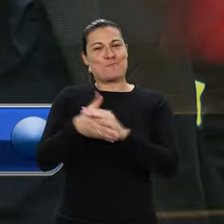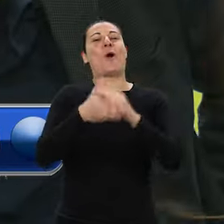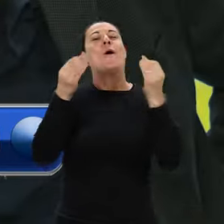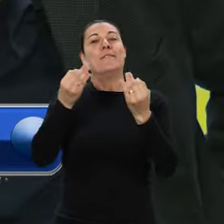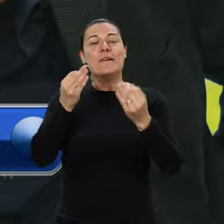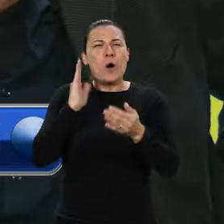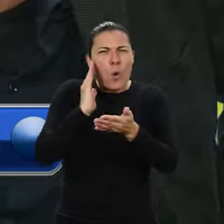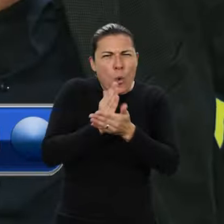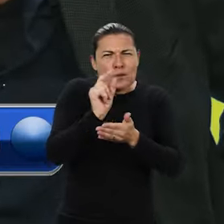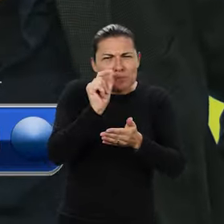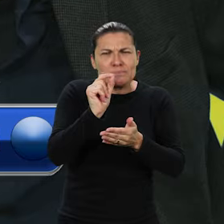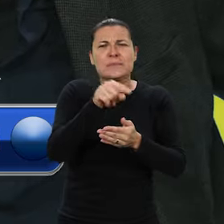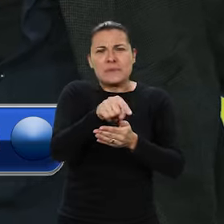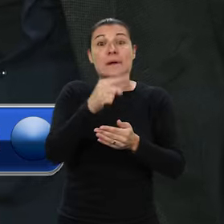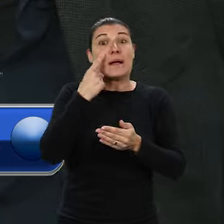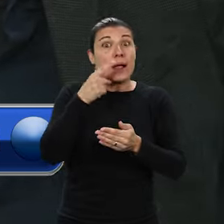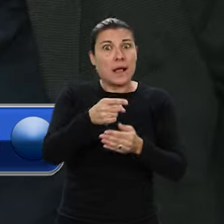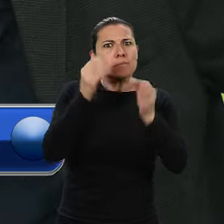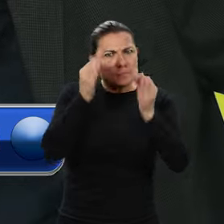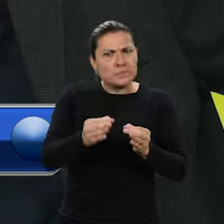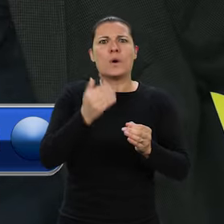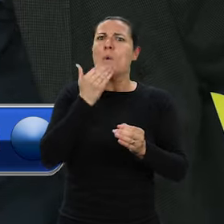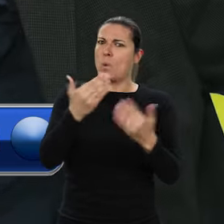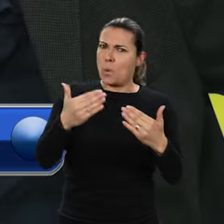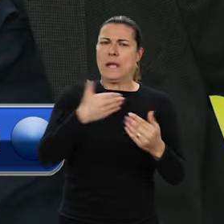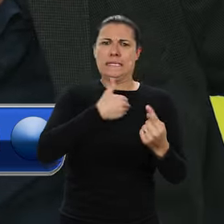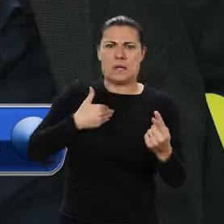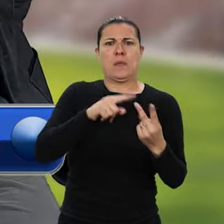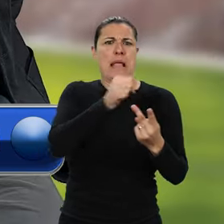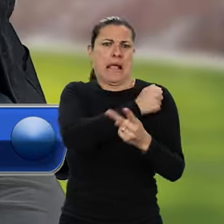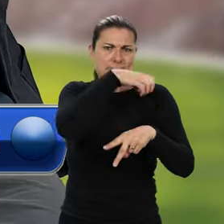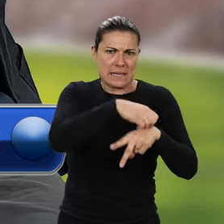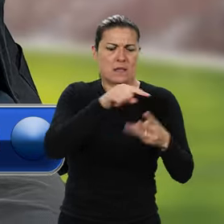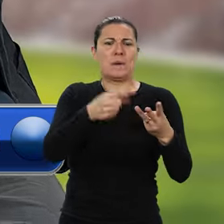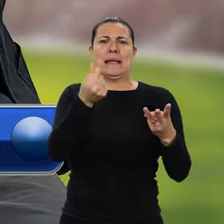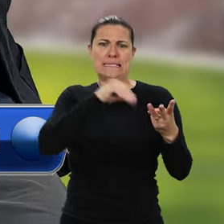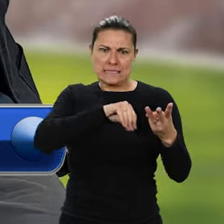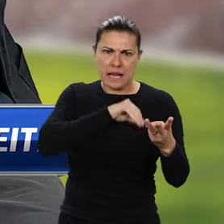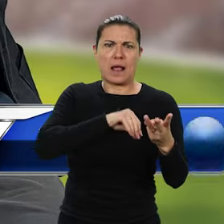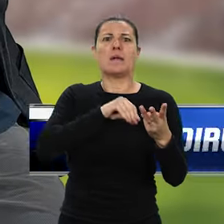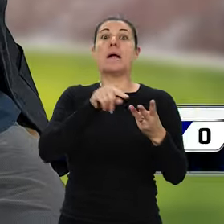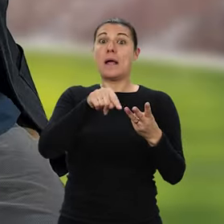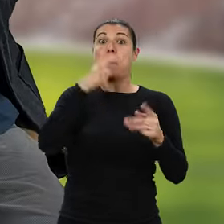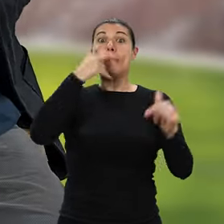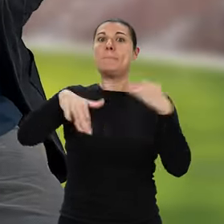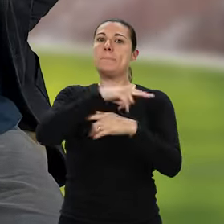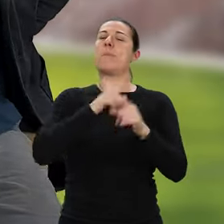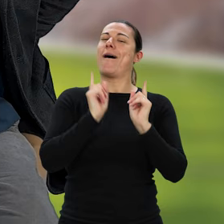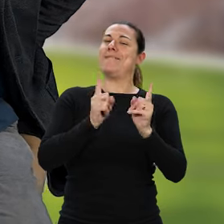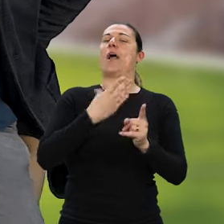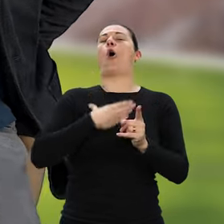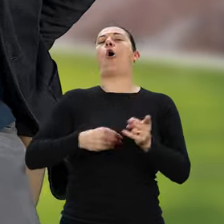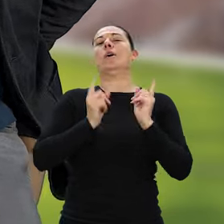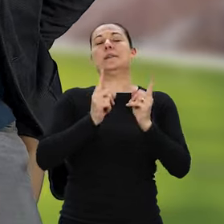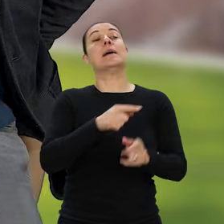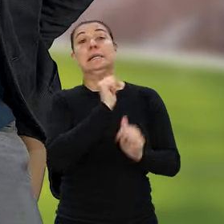É golo! No último minuto a fazer o que nunca foi feito! Saúde, habitação, salários, é disto que o